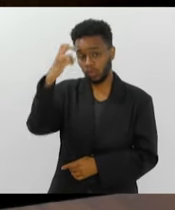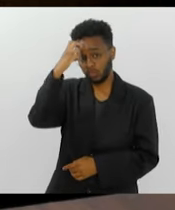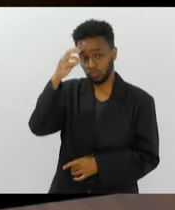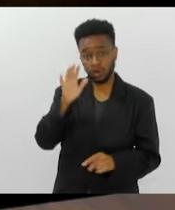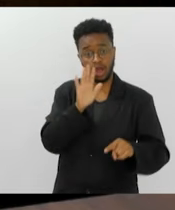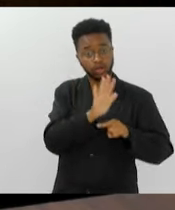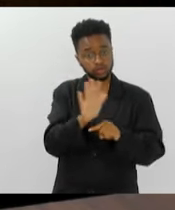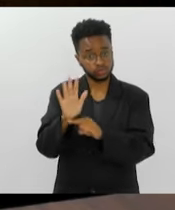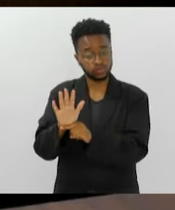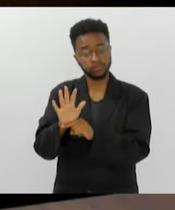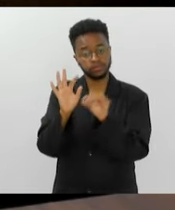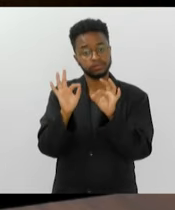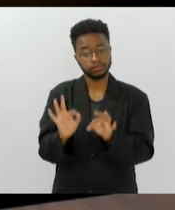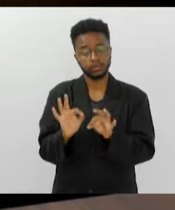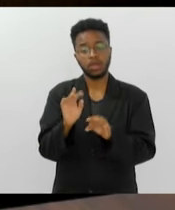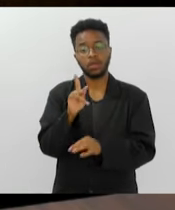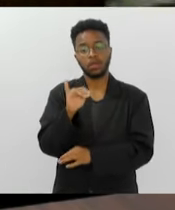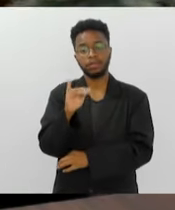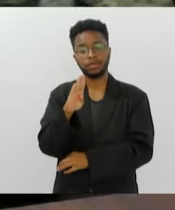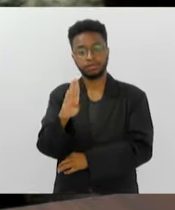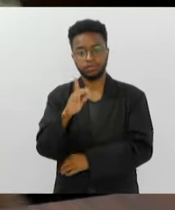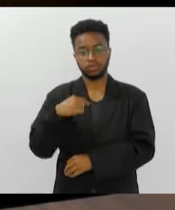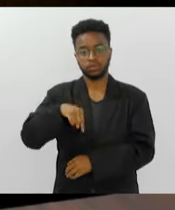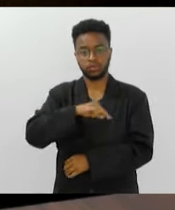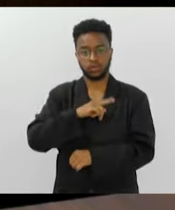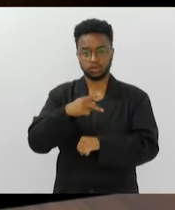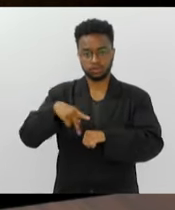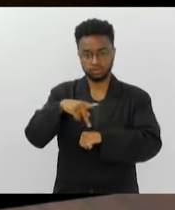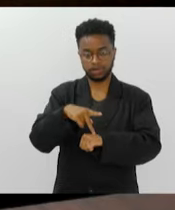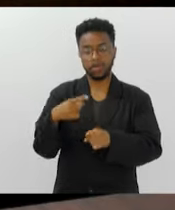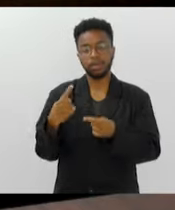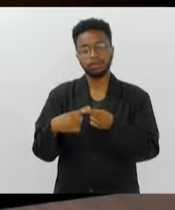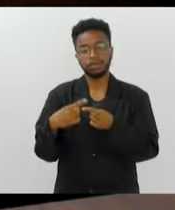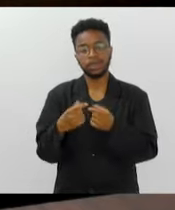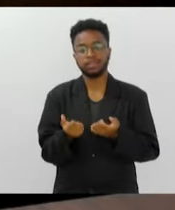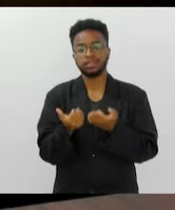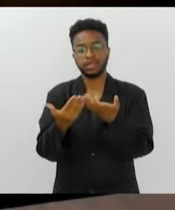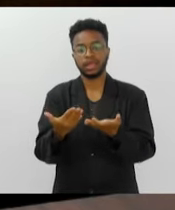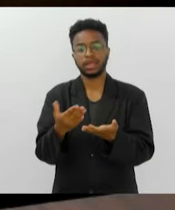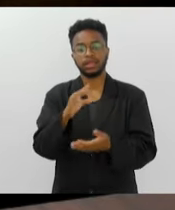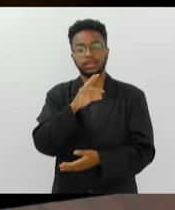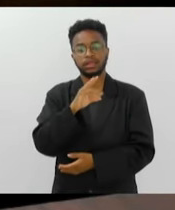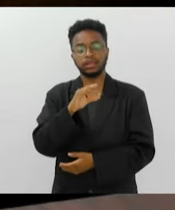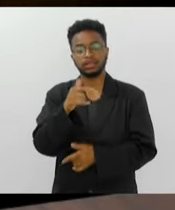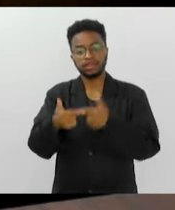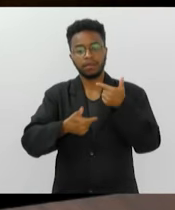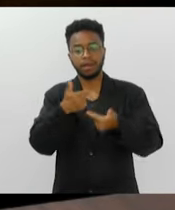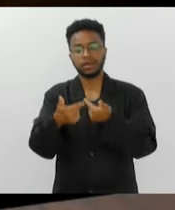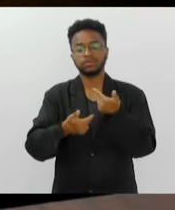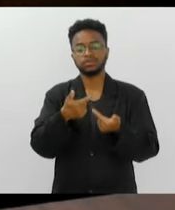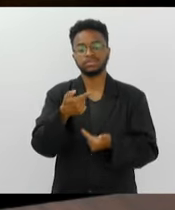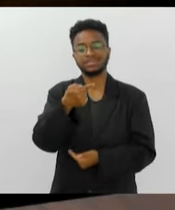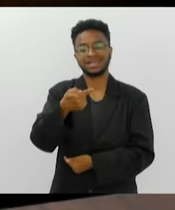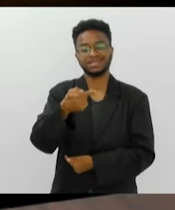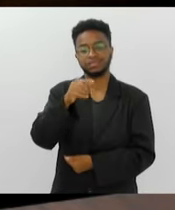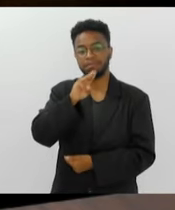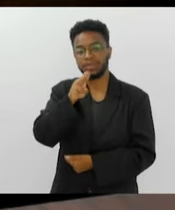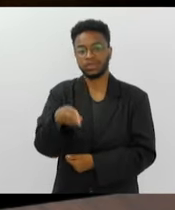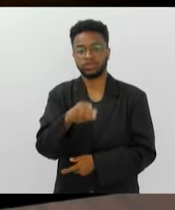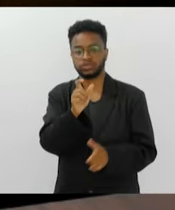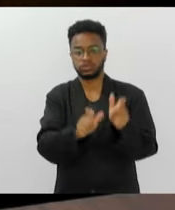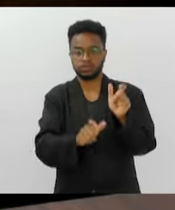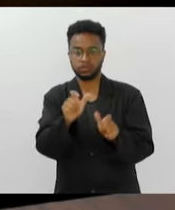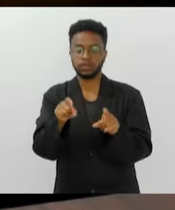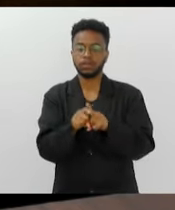decisivamente para o pibe do nosso país emprega mais de 7 milhões de brasileiros e brasileiras impacta